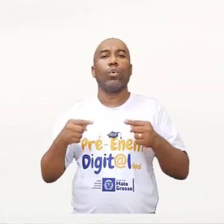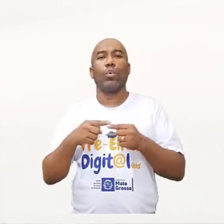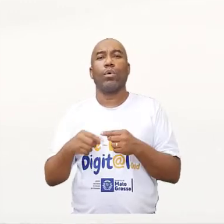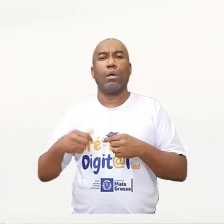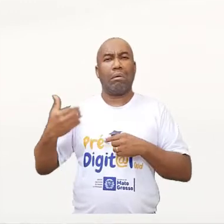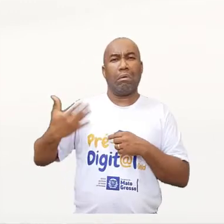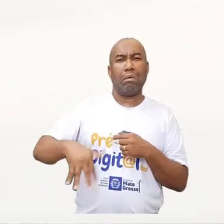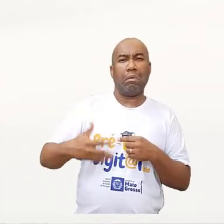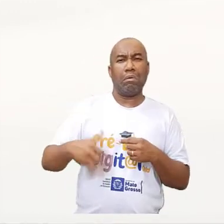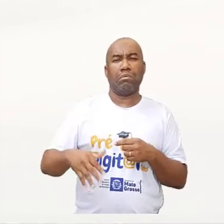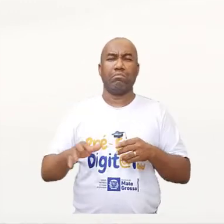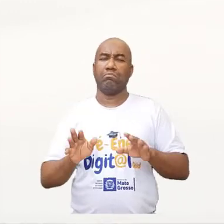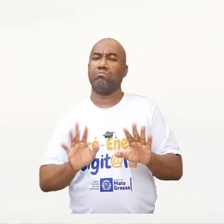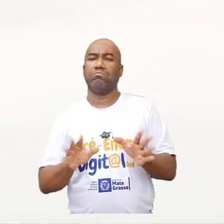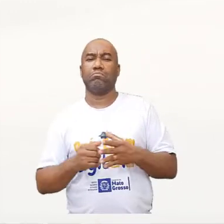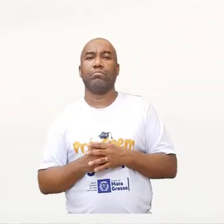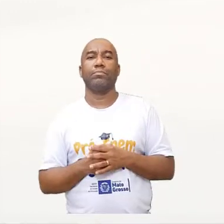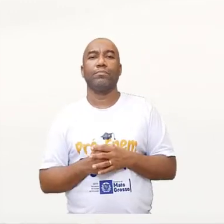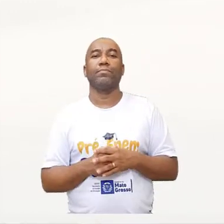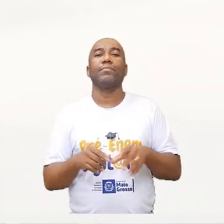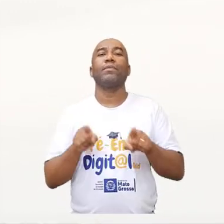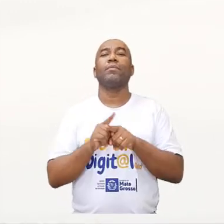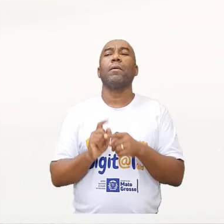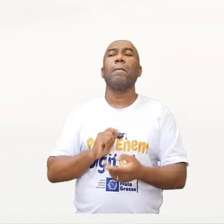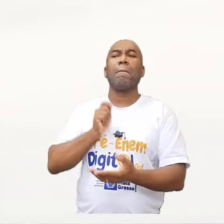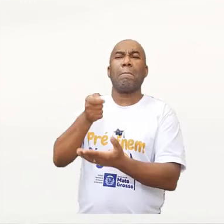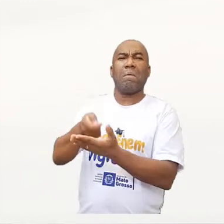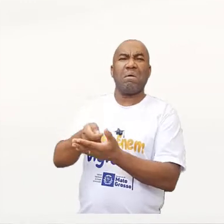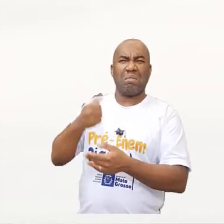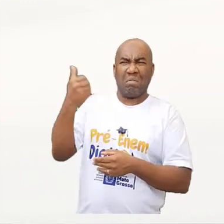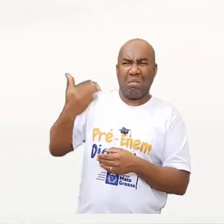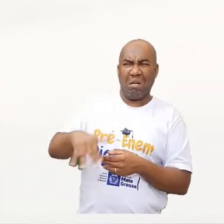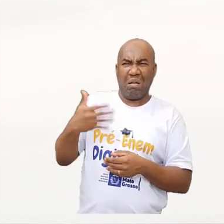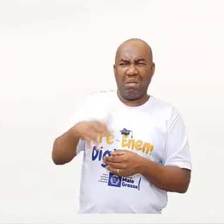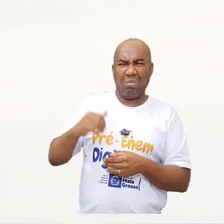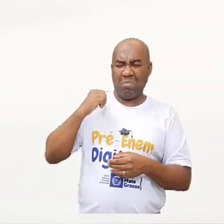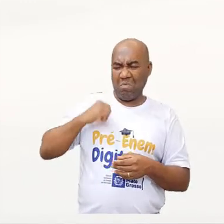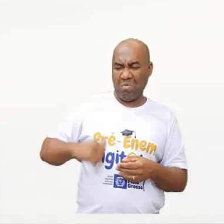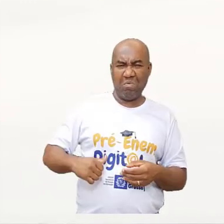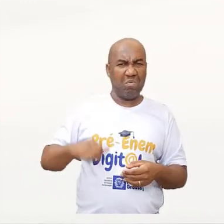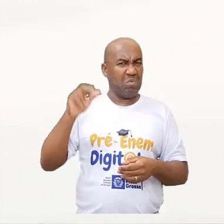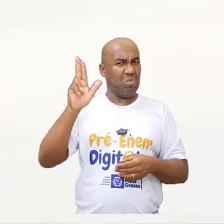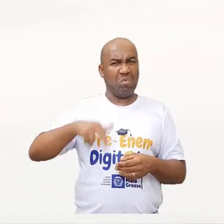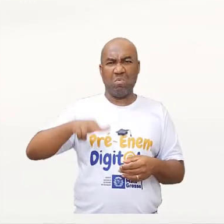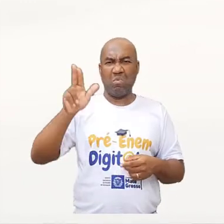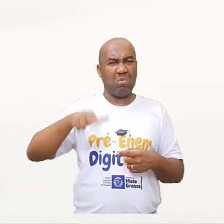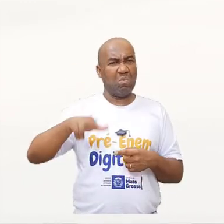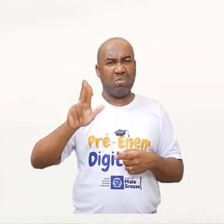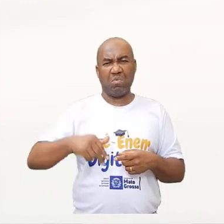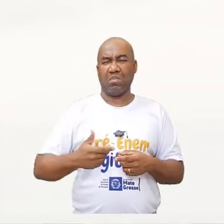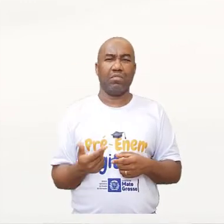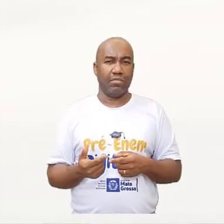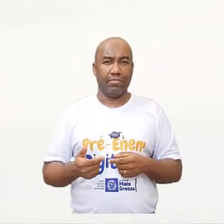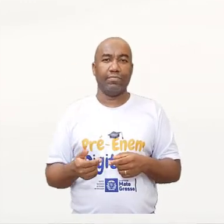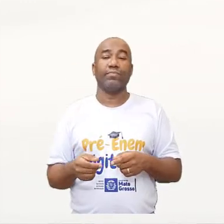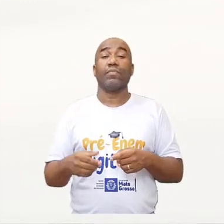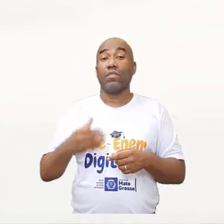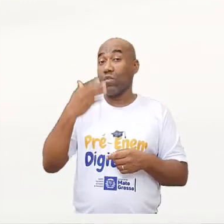caro. Nunca pago caro por uma bolsa. As frutas